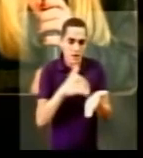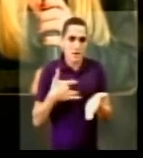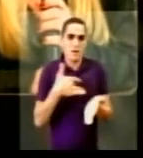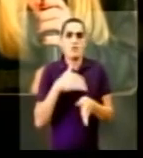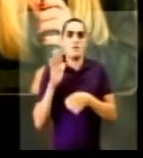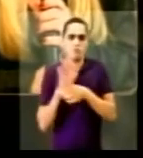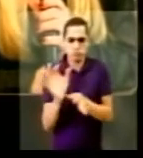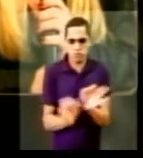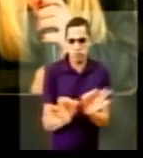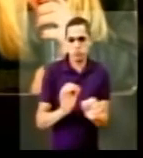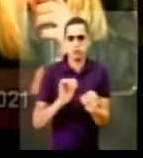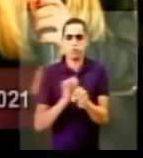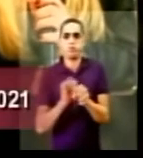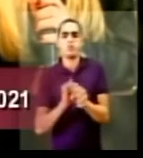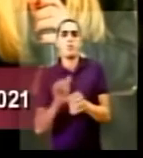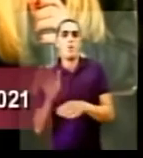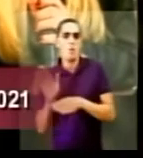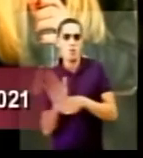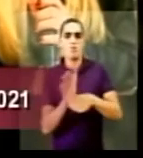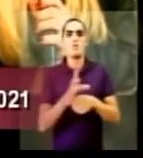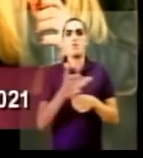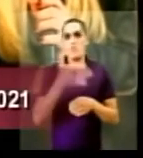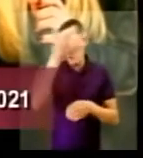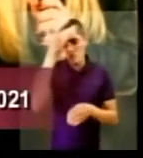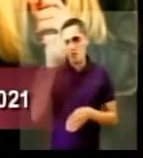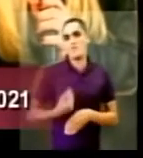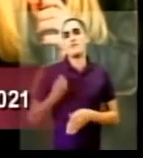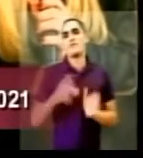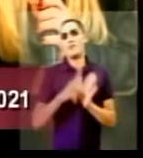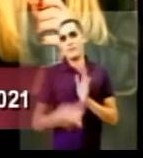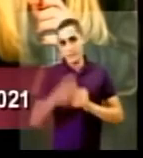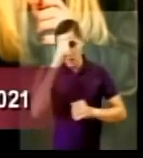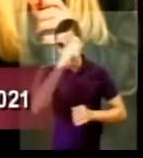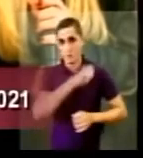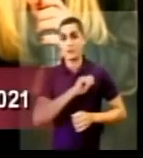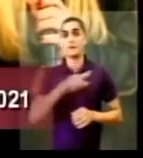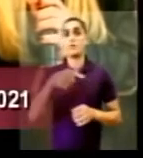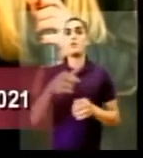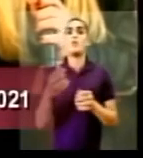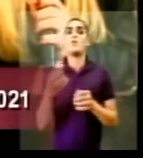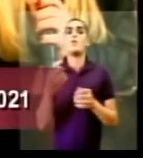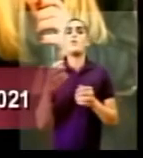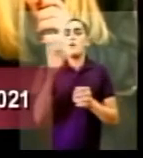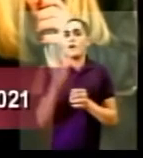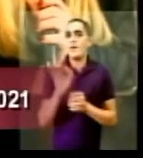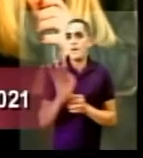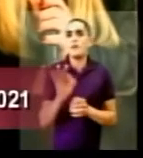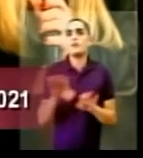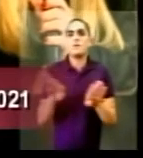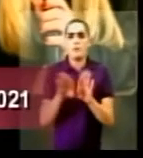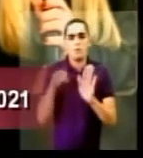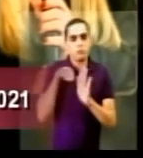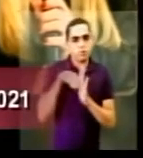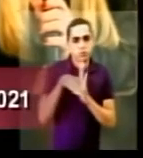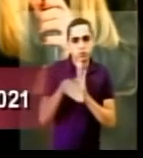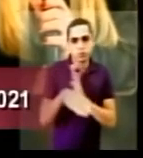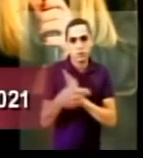de saúde aos nossos munícipes. E essa taxa caiu, né, nesses últimos dias, mantendo aí entre 65%